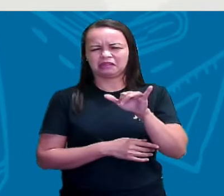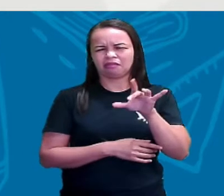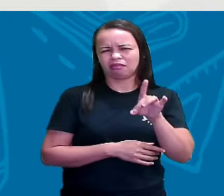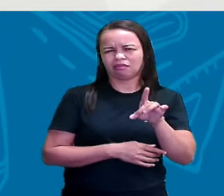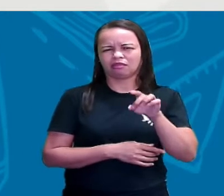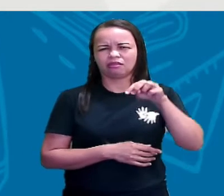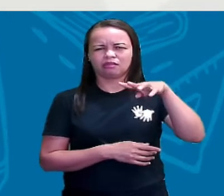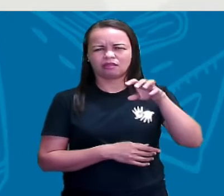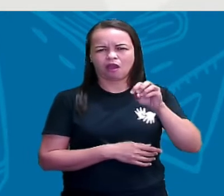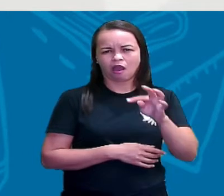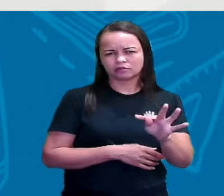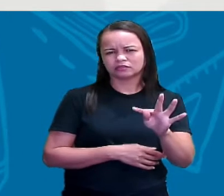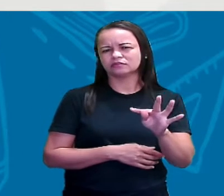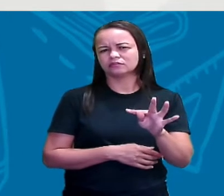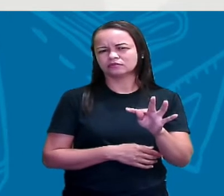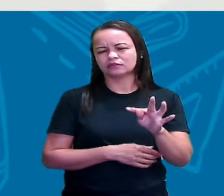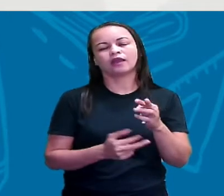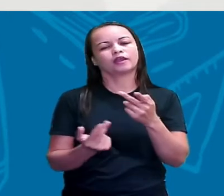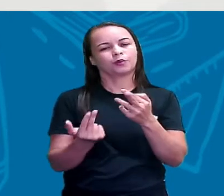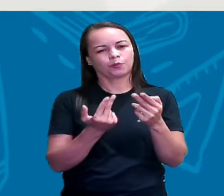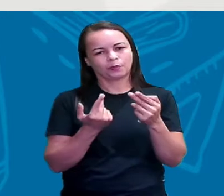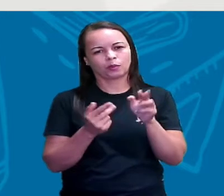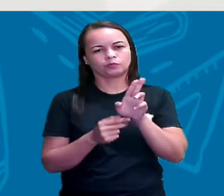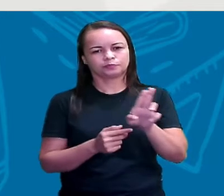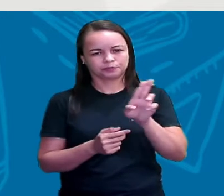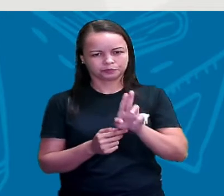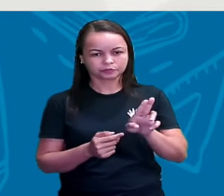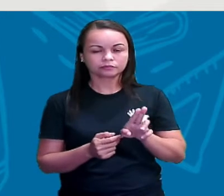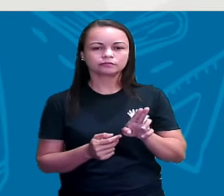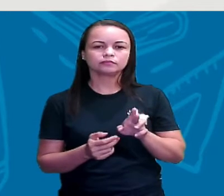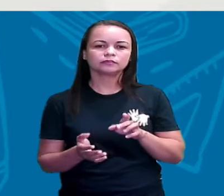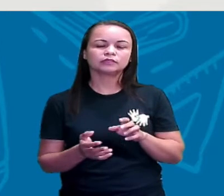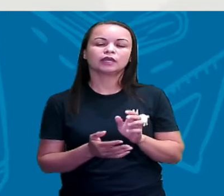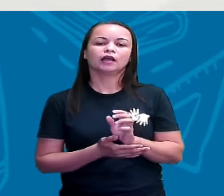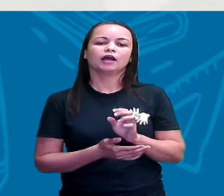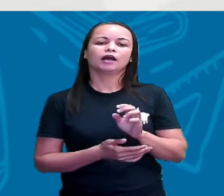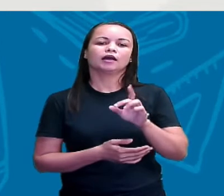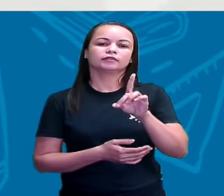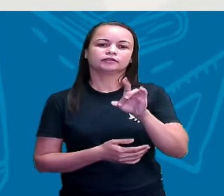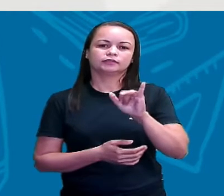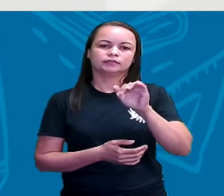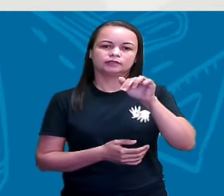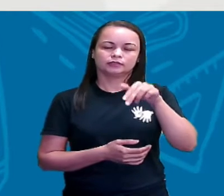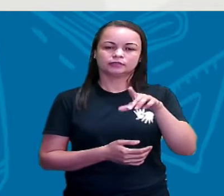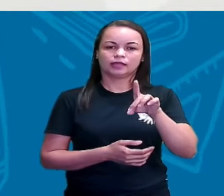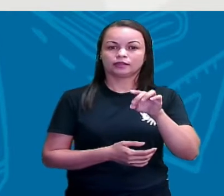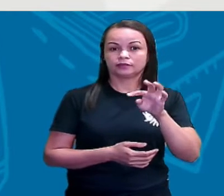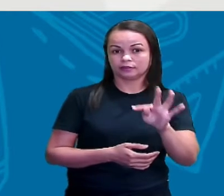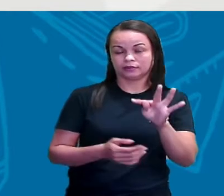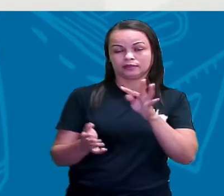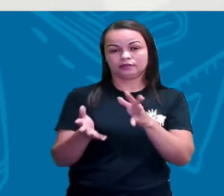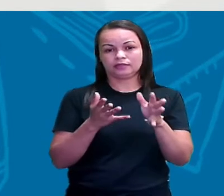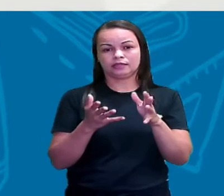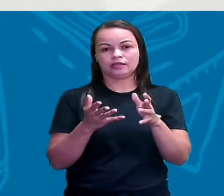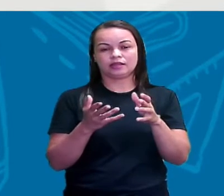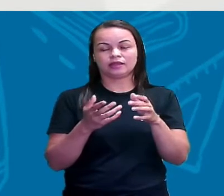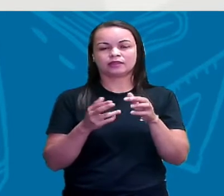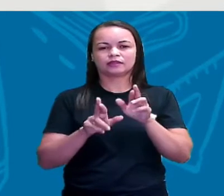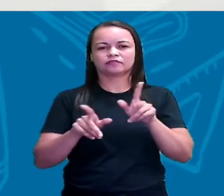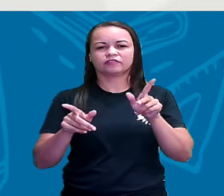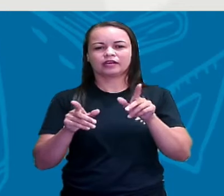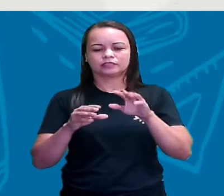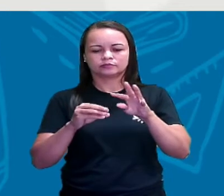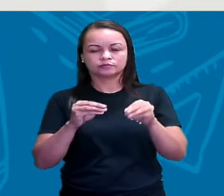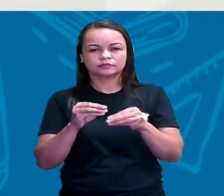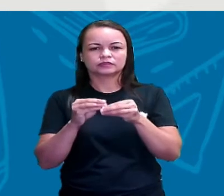e didn't é a mesma coisa, tá? A diferença é que o didn't, que é essa segunda partezinha aí, ela está